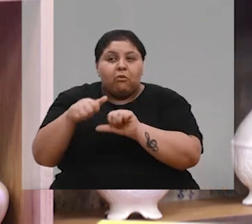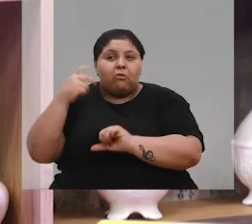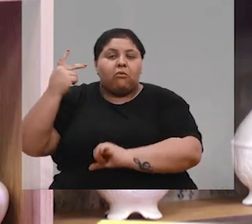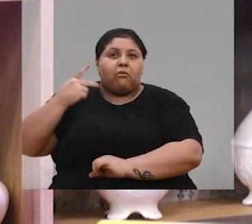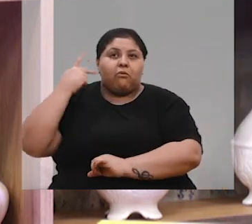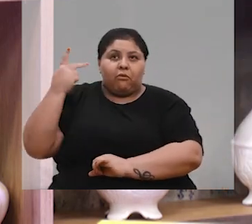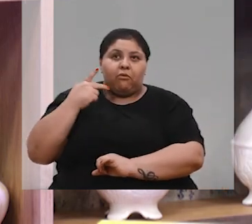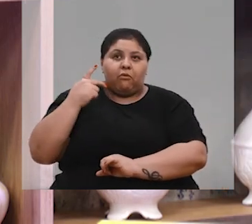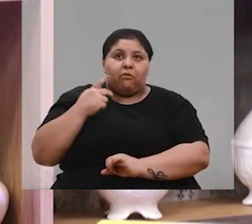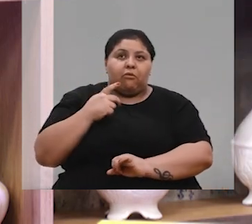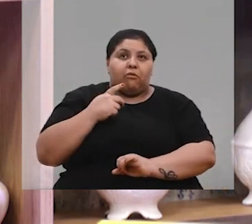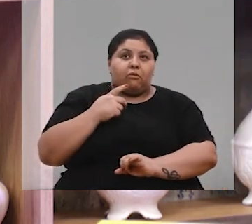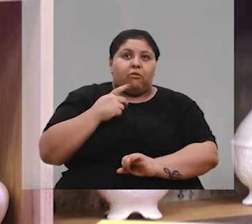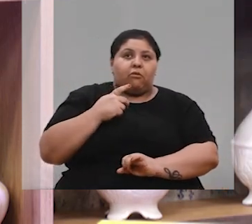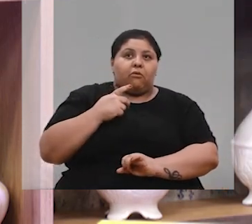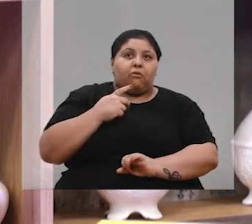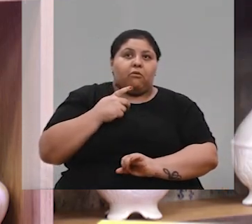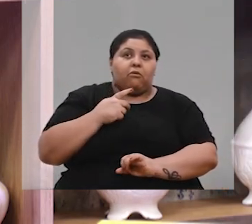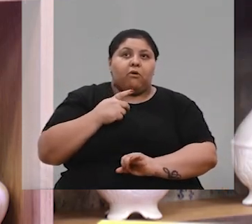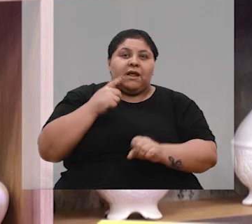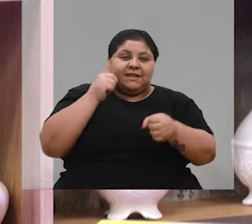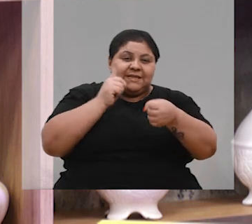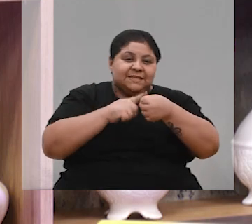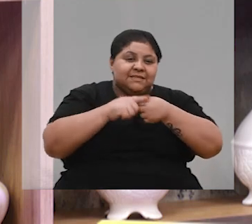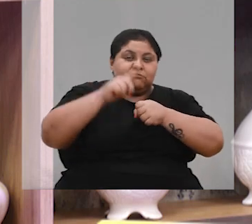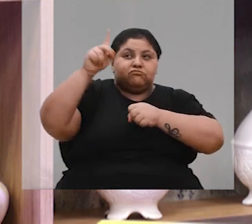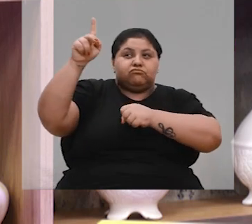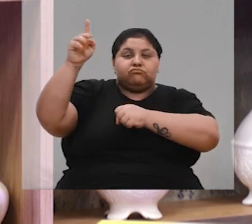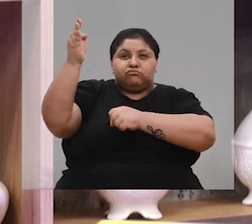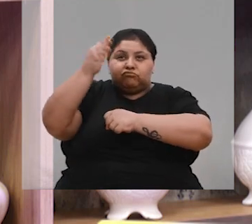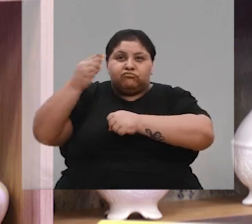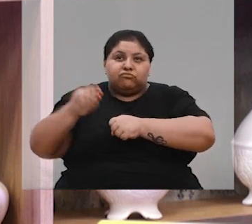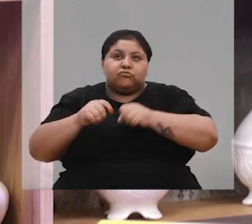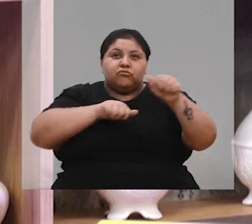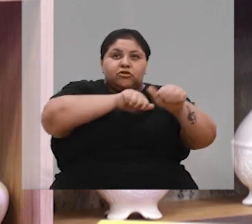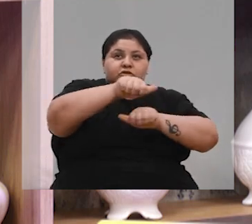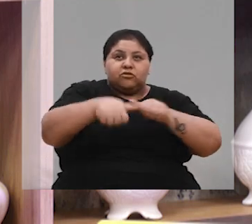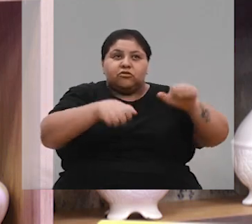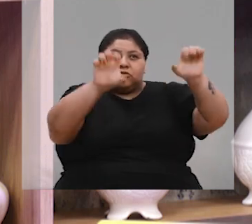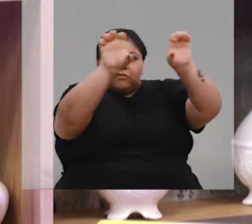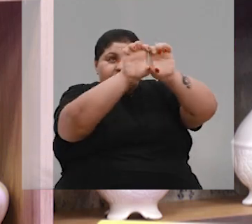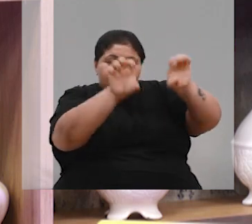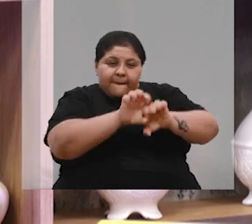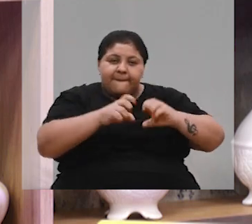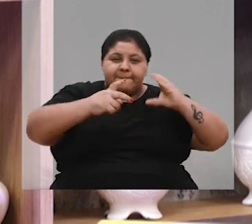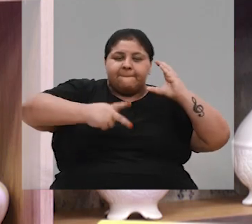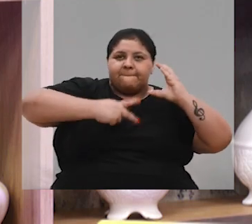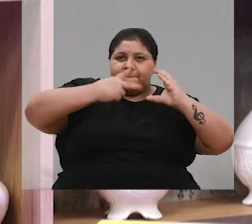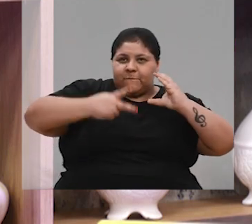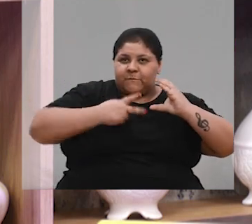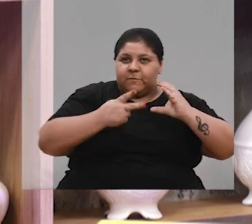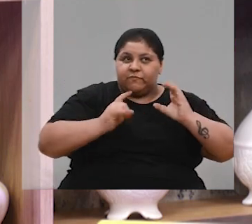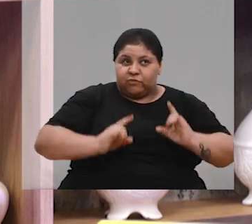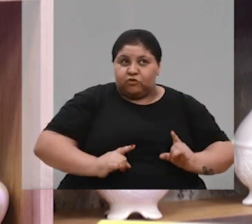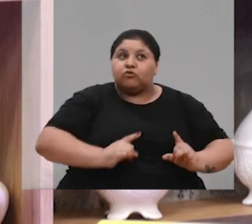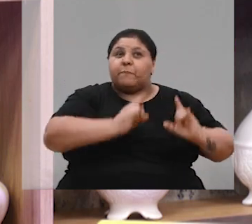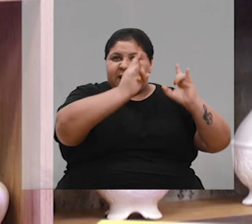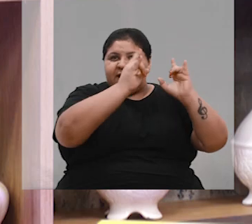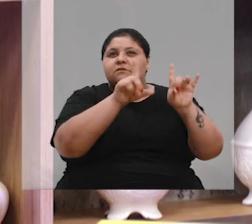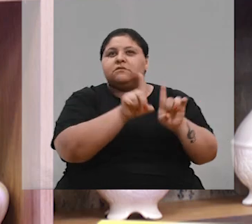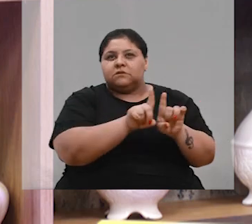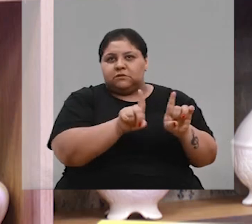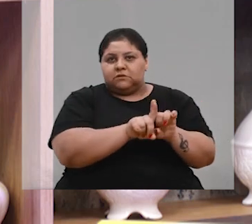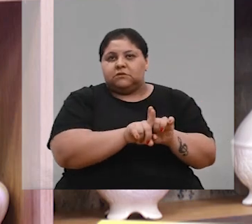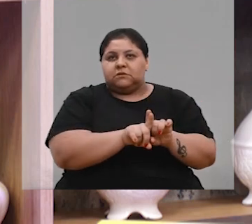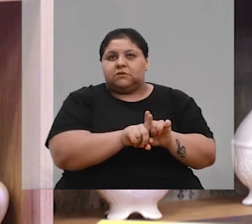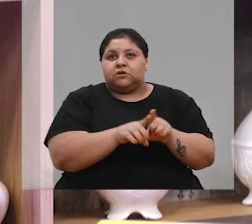mudanças políticas em relação ao cenário político do país e da cidade, diversas mudanças em relação à estrutura da Câmara Legislativa, né, do